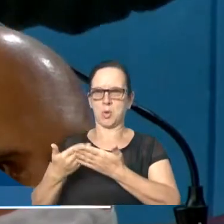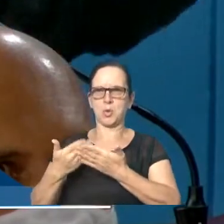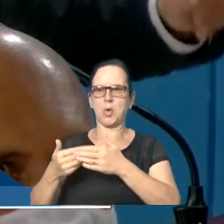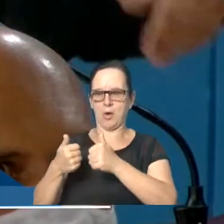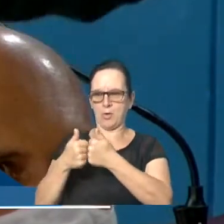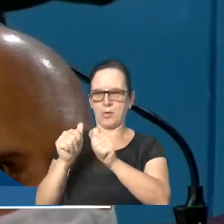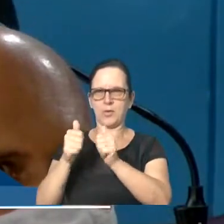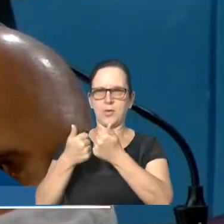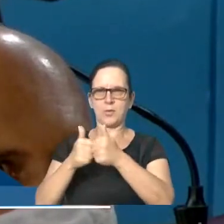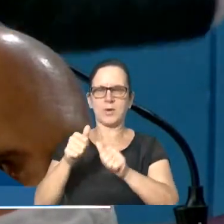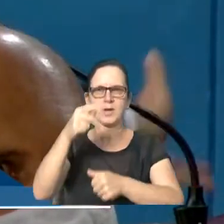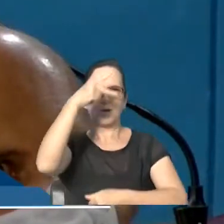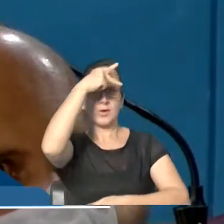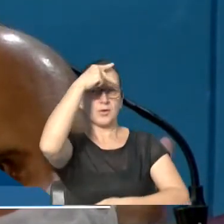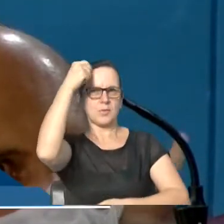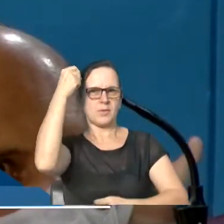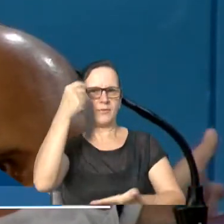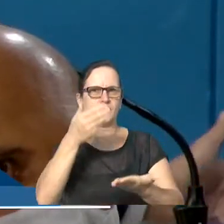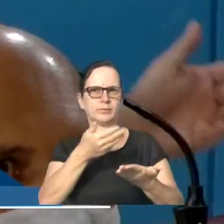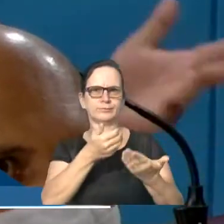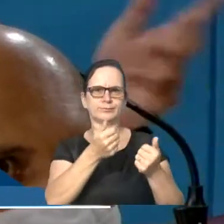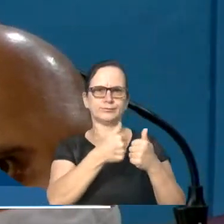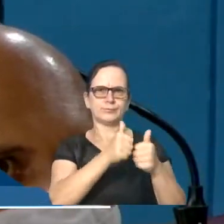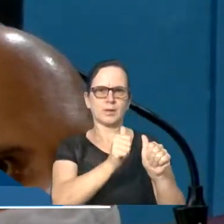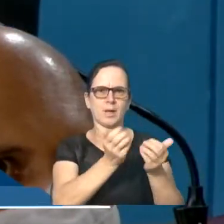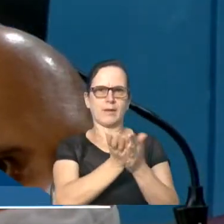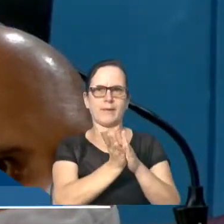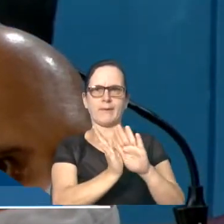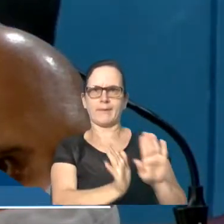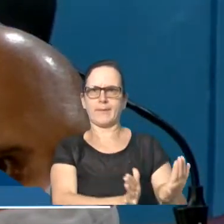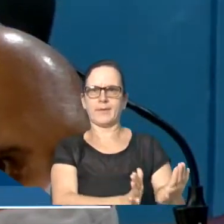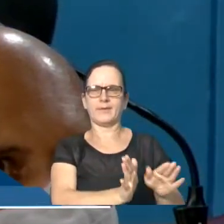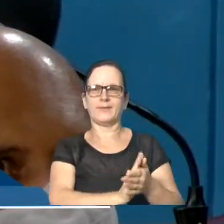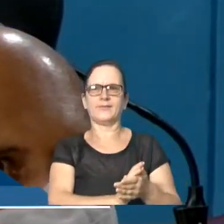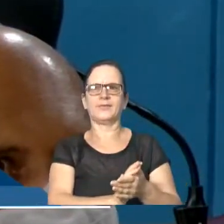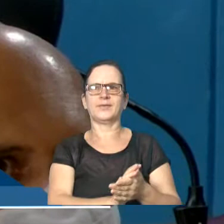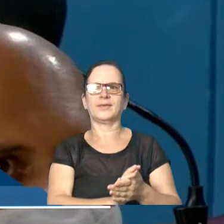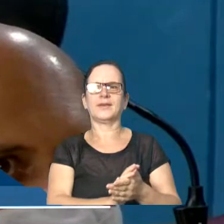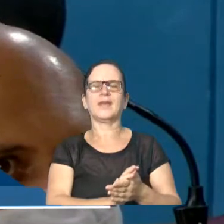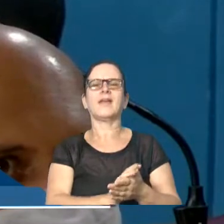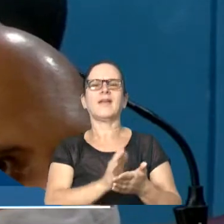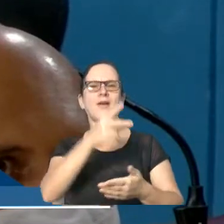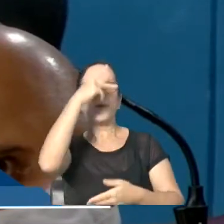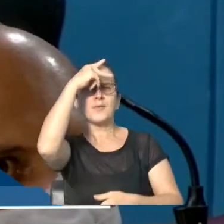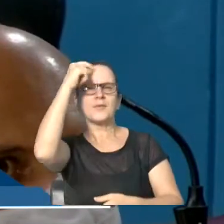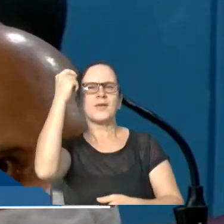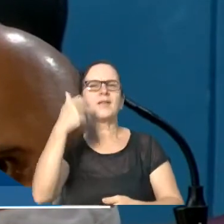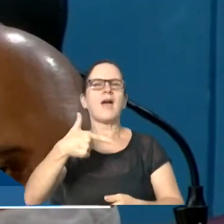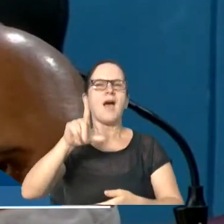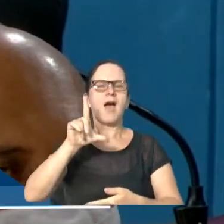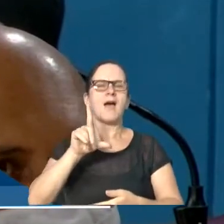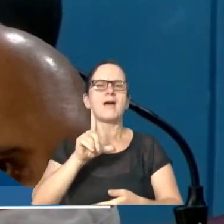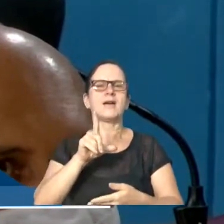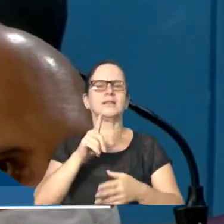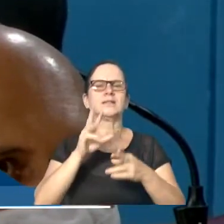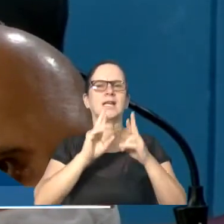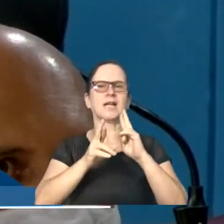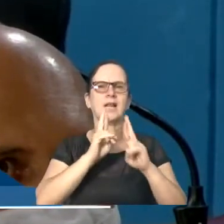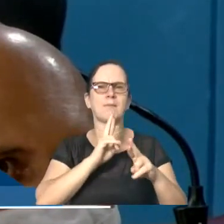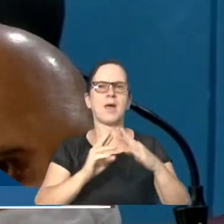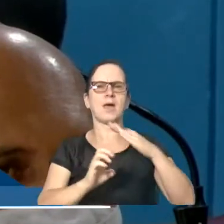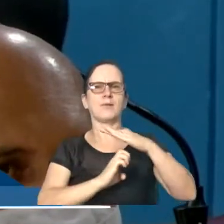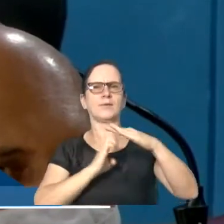acabar com o fretado ou superfaturar o fretado. E é assim que funciona. O Ademário prefeito reclamava da Terracom, da